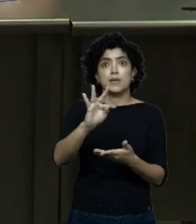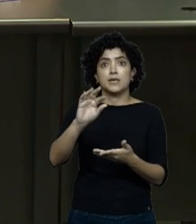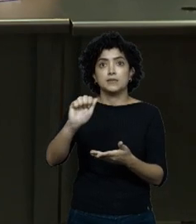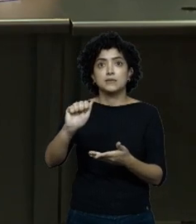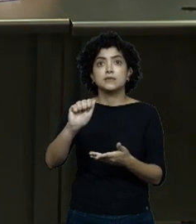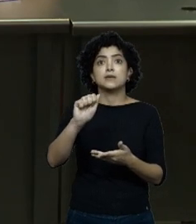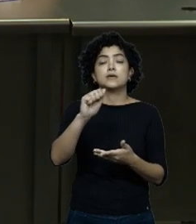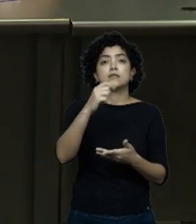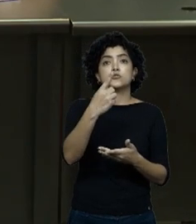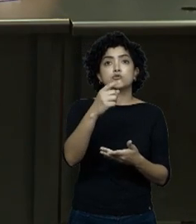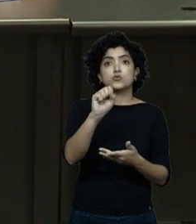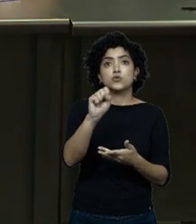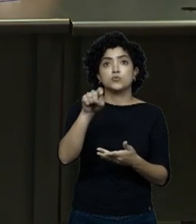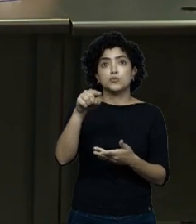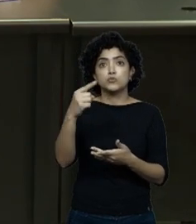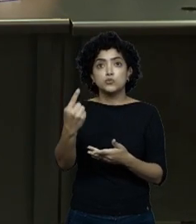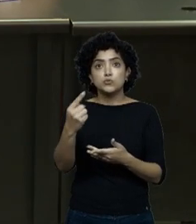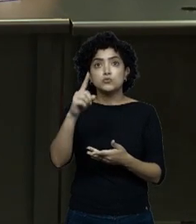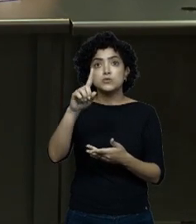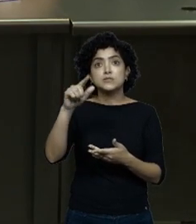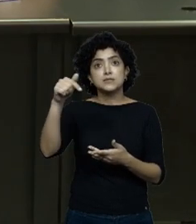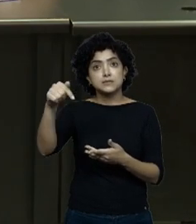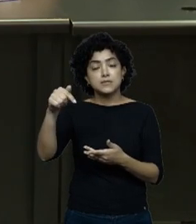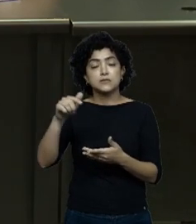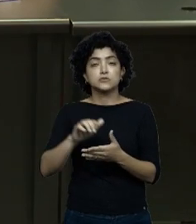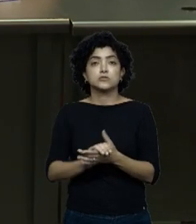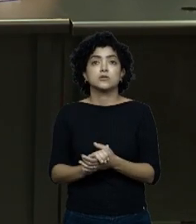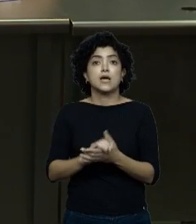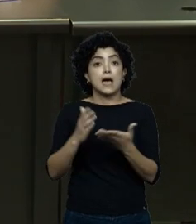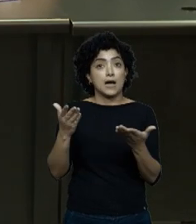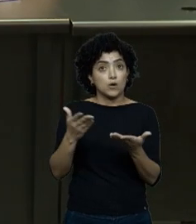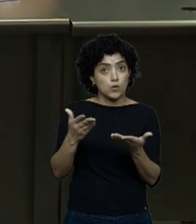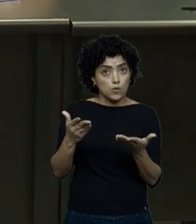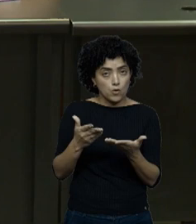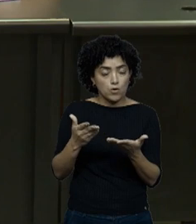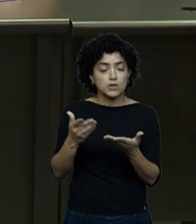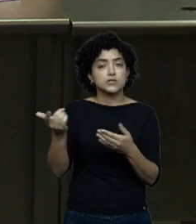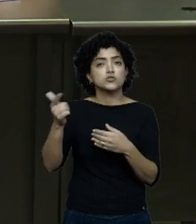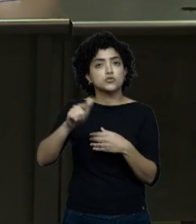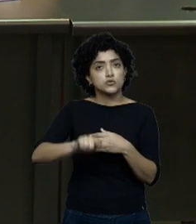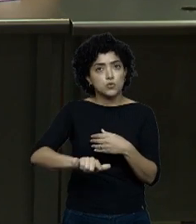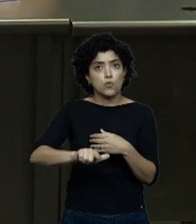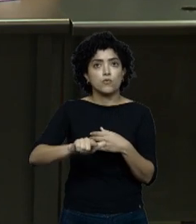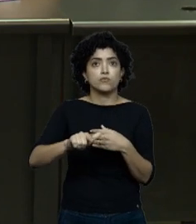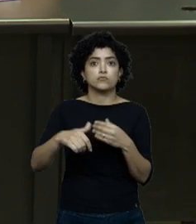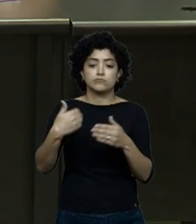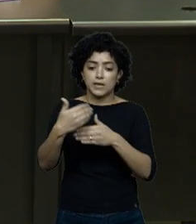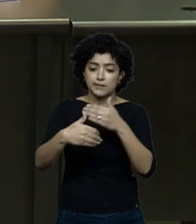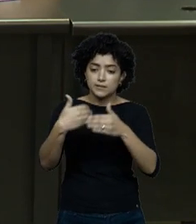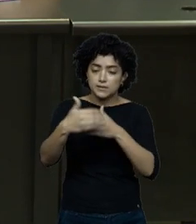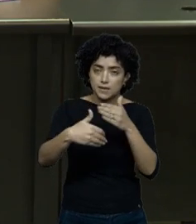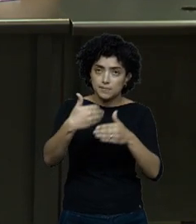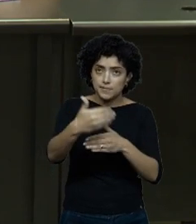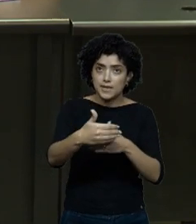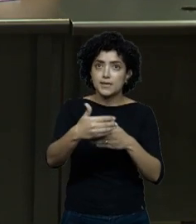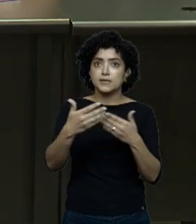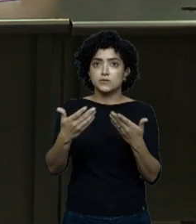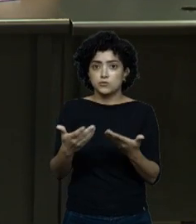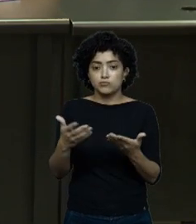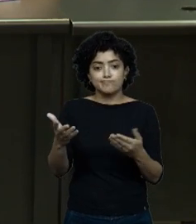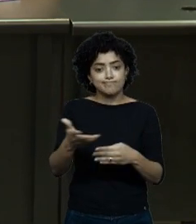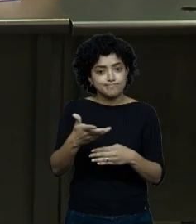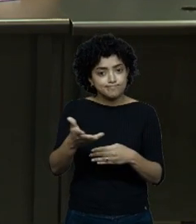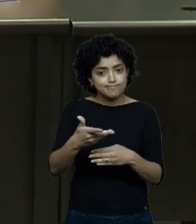e 17.9 São Bernardo do Campo da educação né E vamos agora é retomar já esposa está em andamento Mas vamos ainda dá mais fôlego